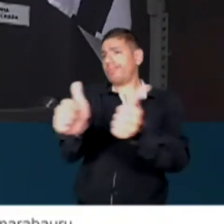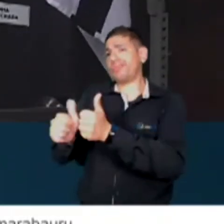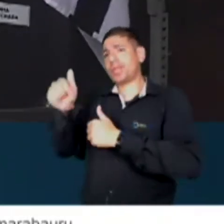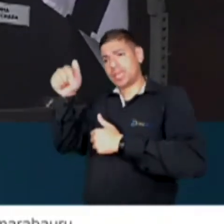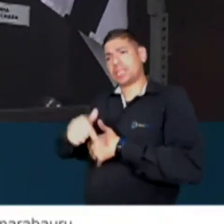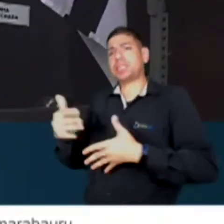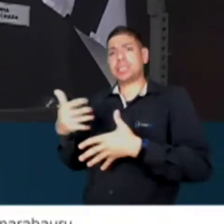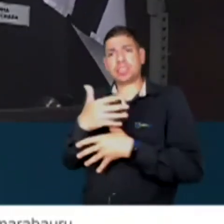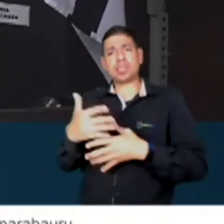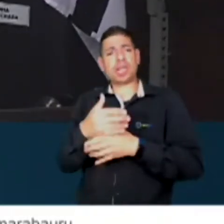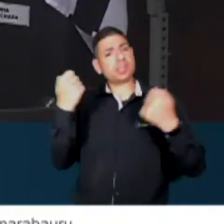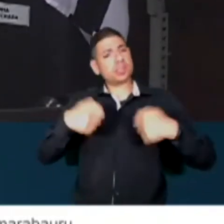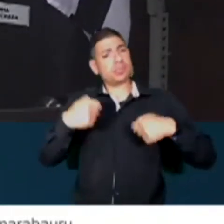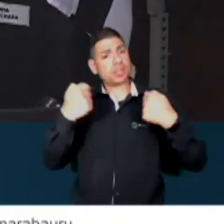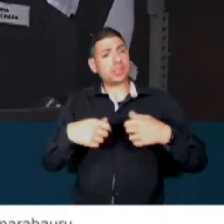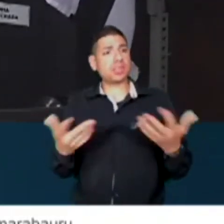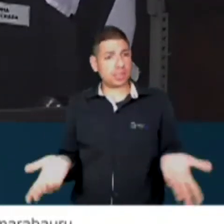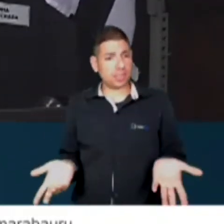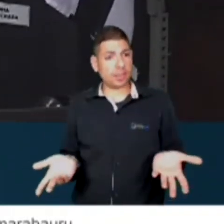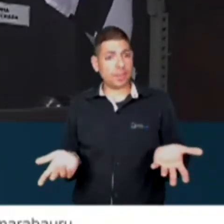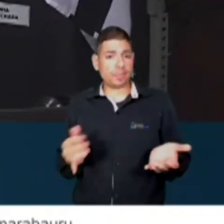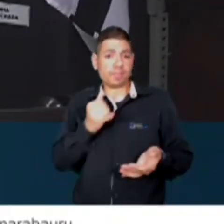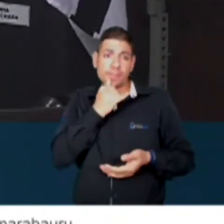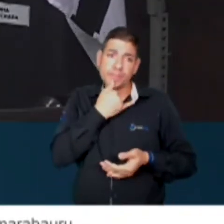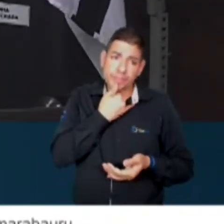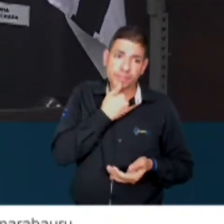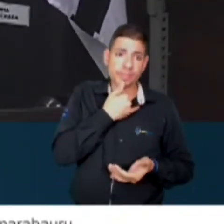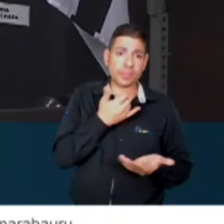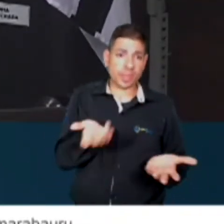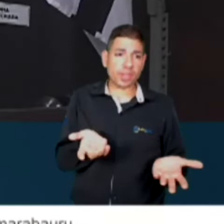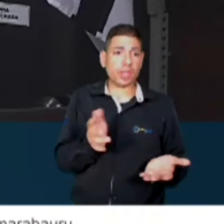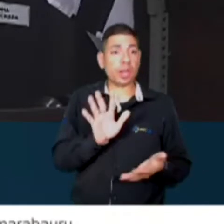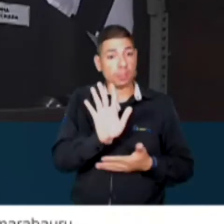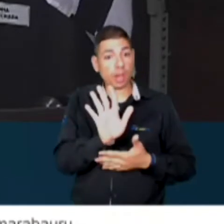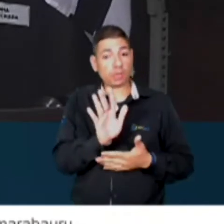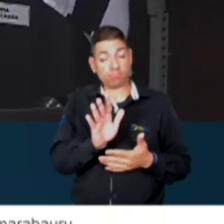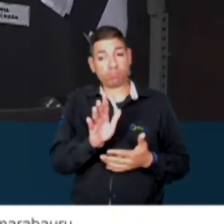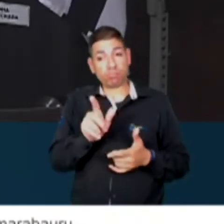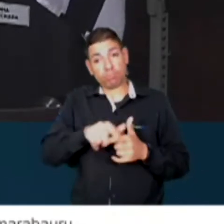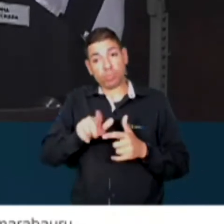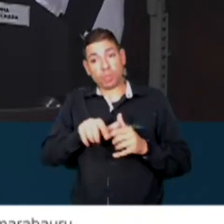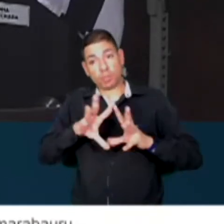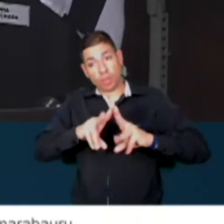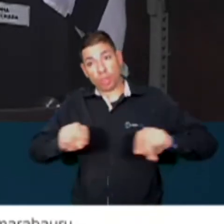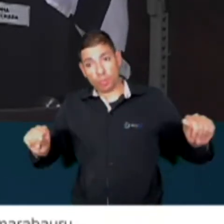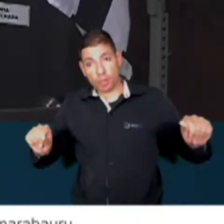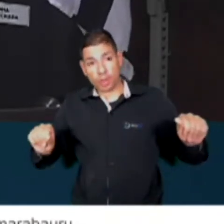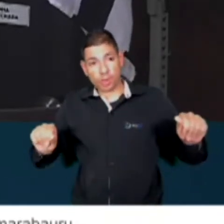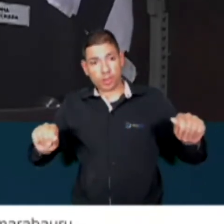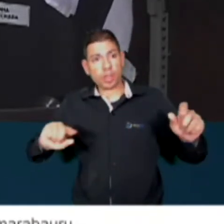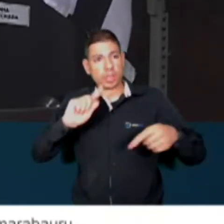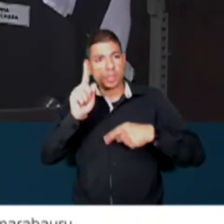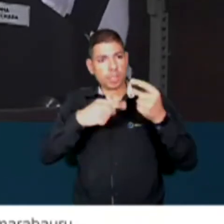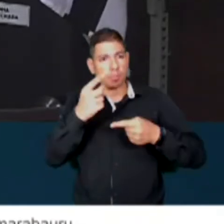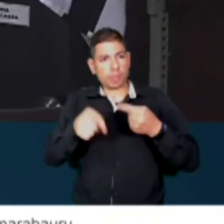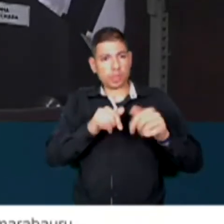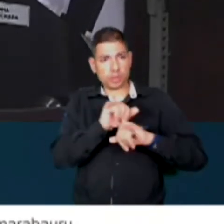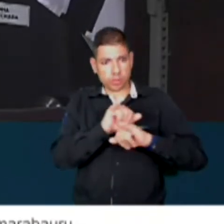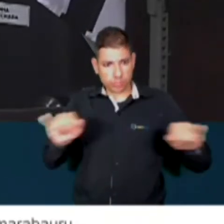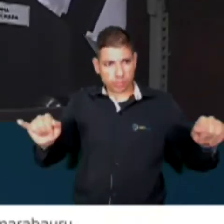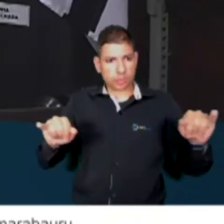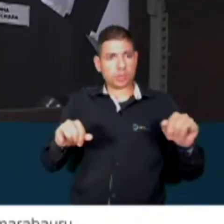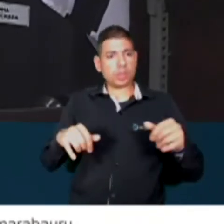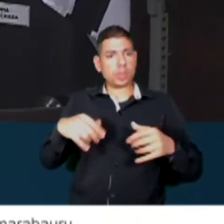precisar. Infelizmente, mas resolveu. Depois da duplicação dessa rodovia, resolveu e não realmente